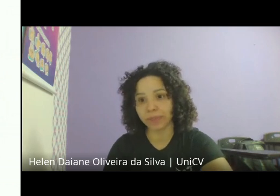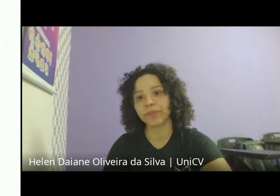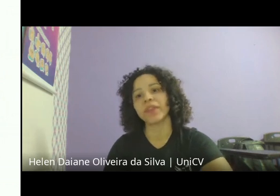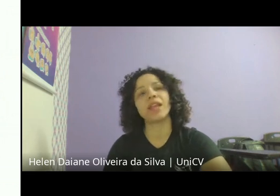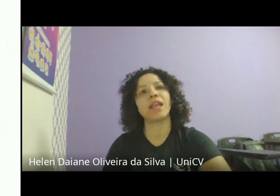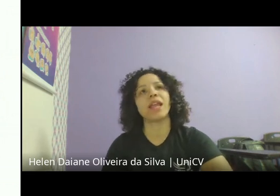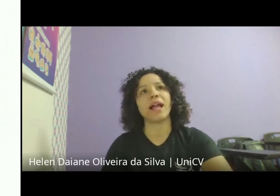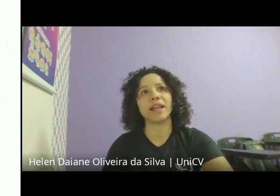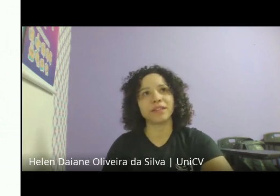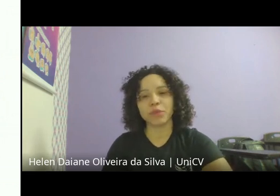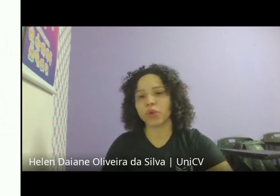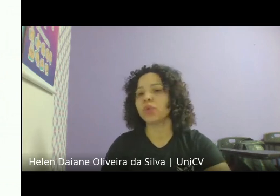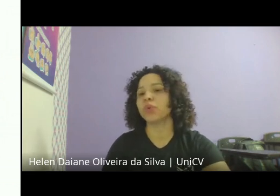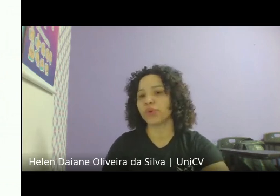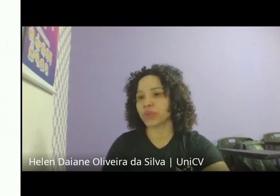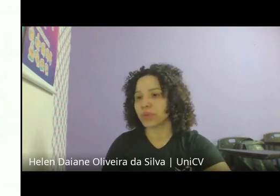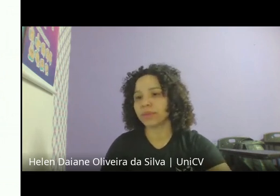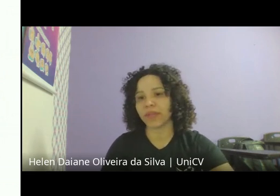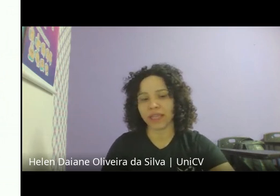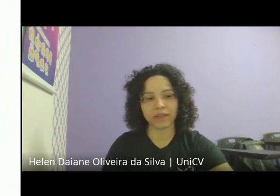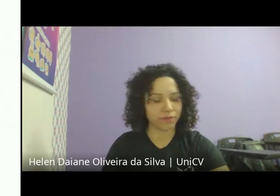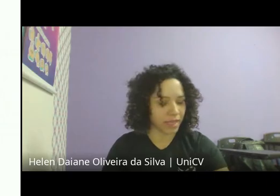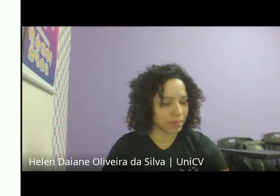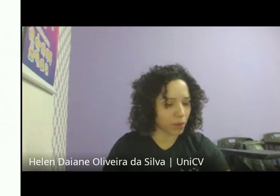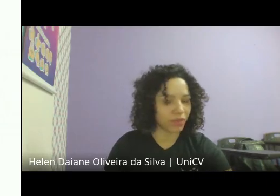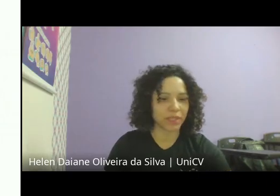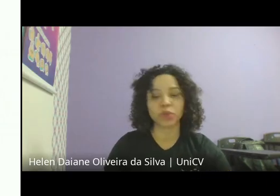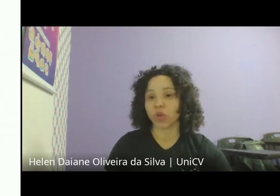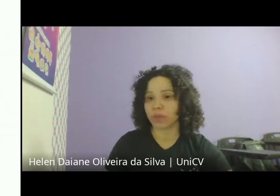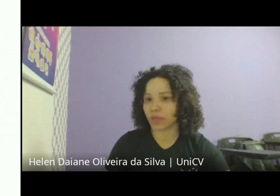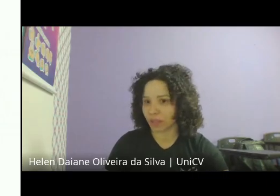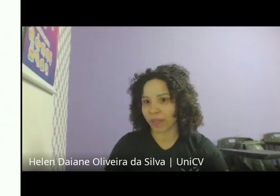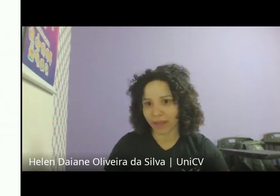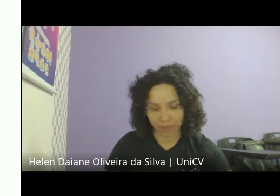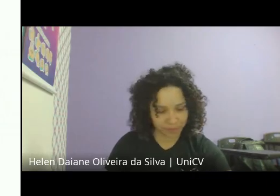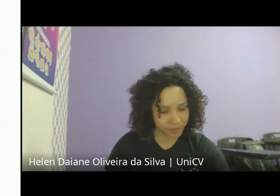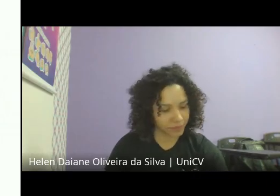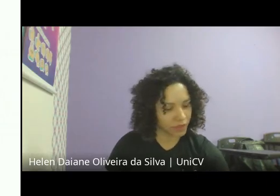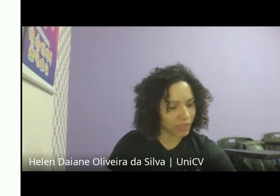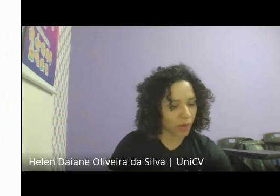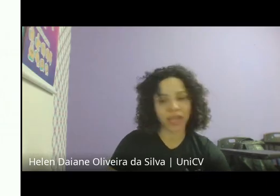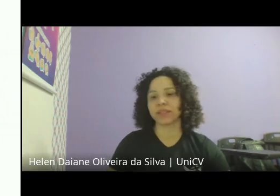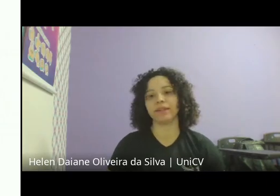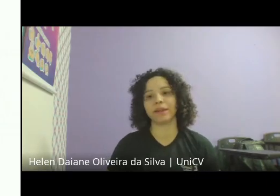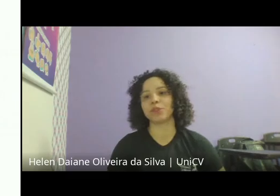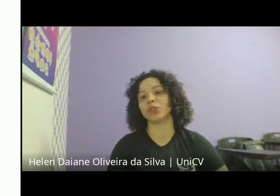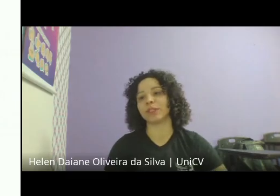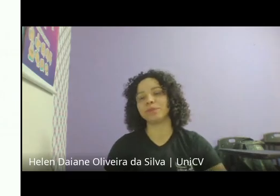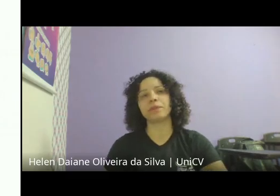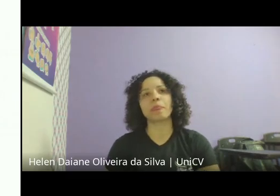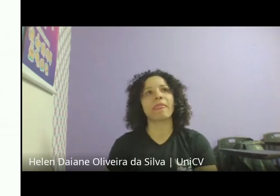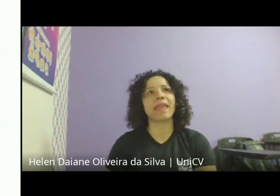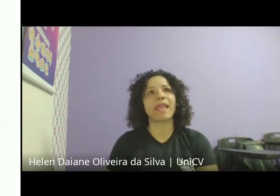Paranavaí. Aí ela terminou o curso, né? Fez a prova, passou e começou a interpretar. Não, quero ser intérprete,